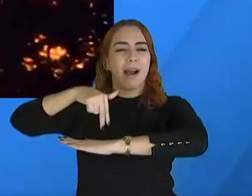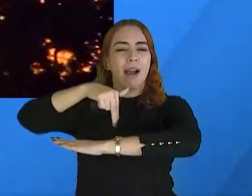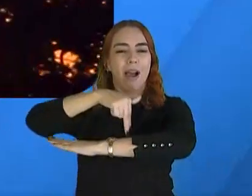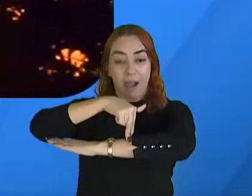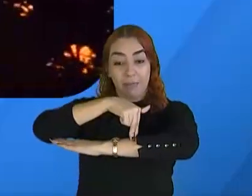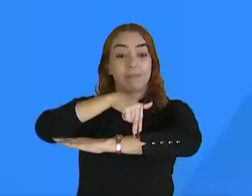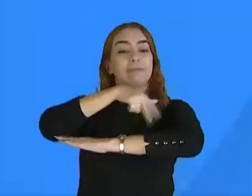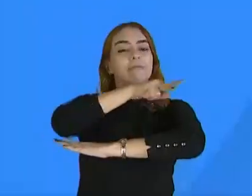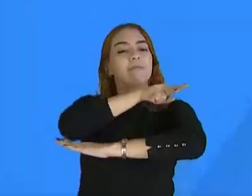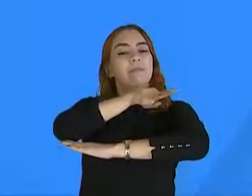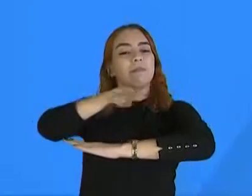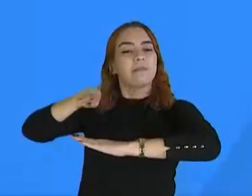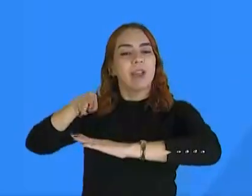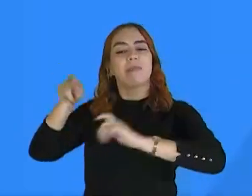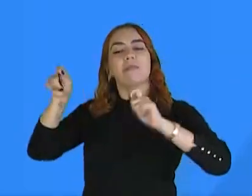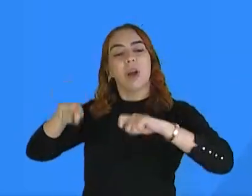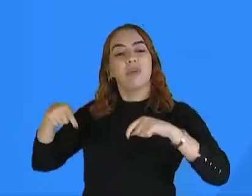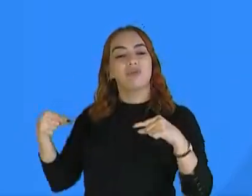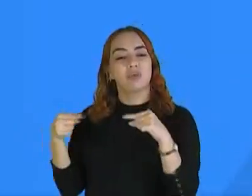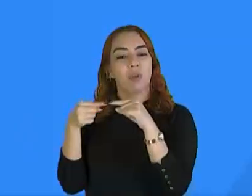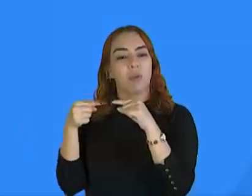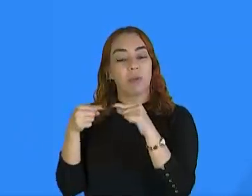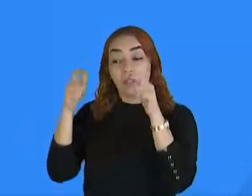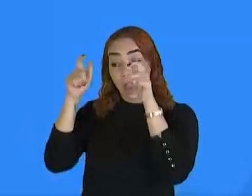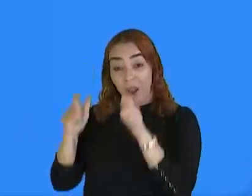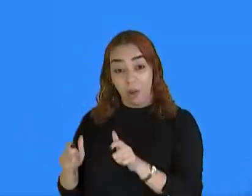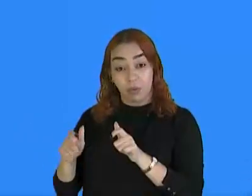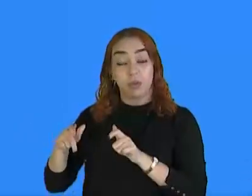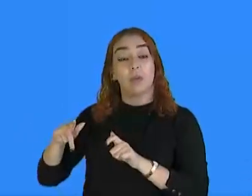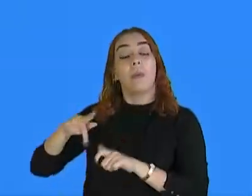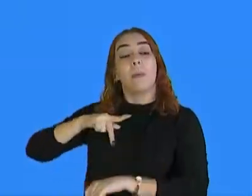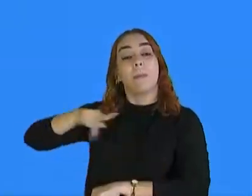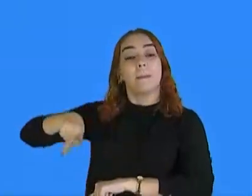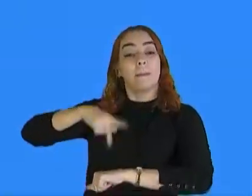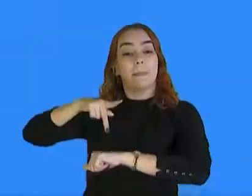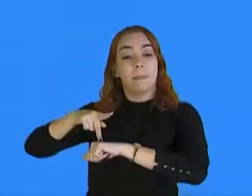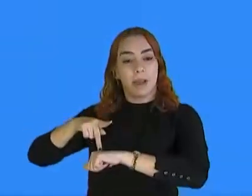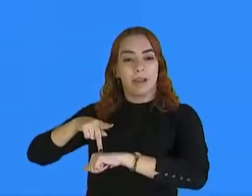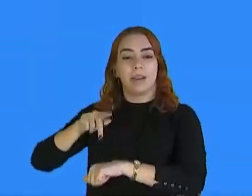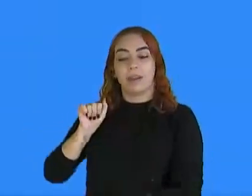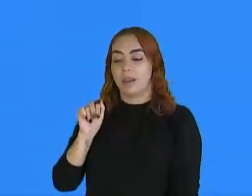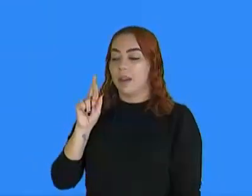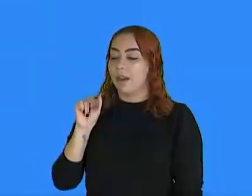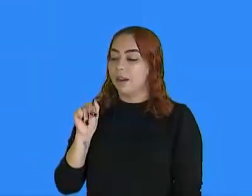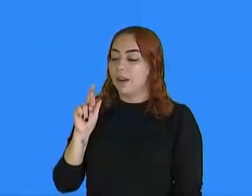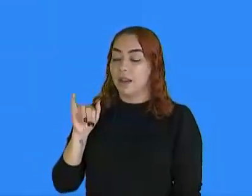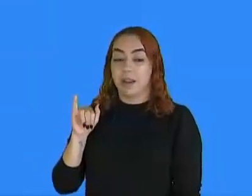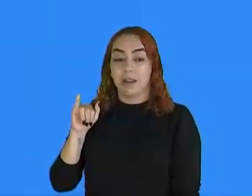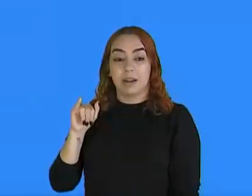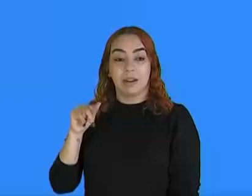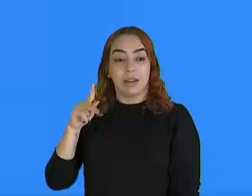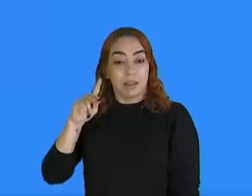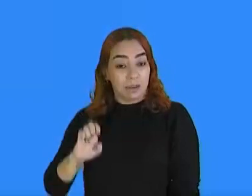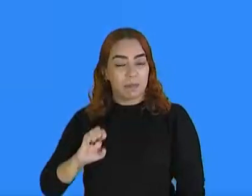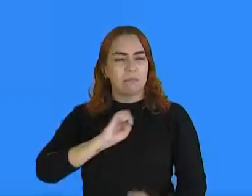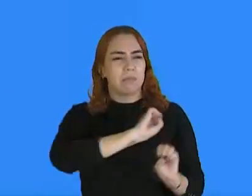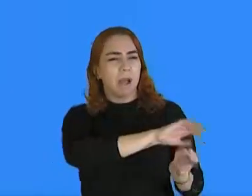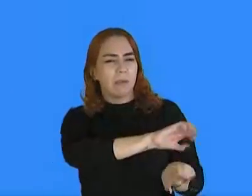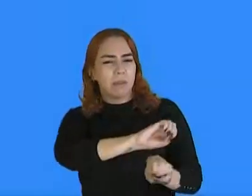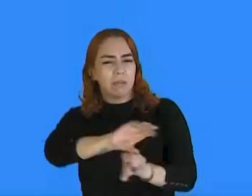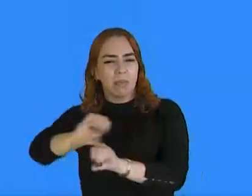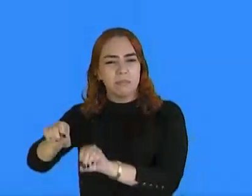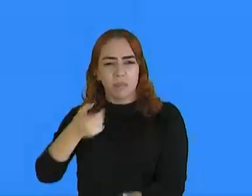essa combinação. Localizado dentro do Geoparque Araripe, esse complexo reúne ações de educação ambiental para preservar